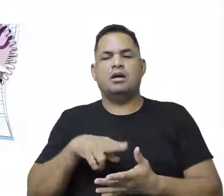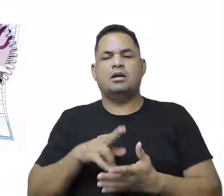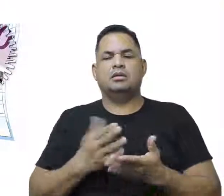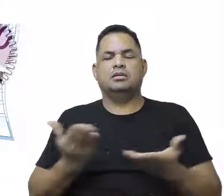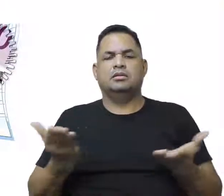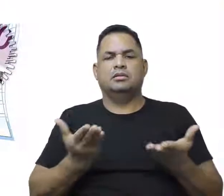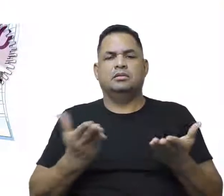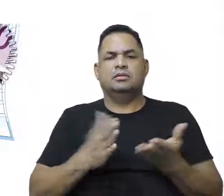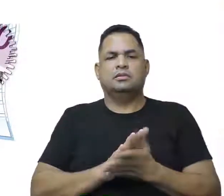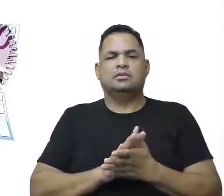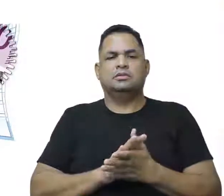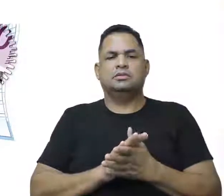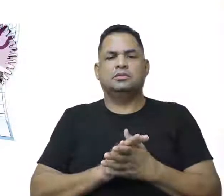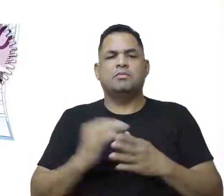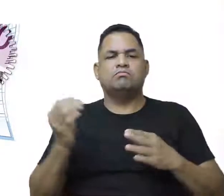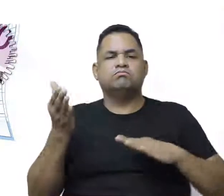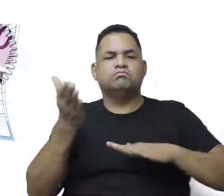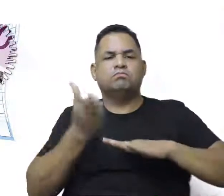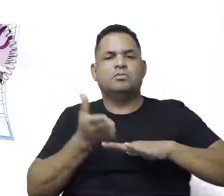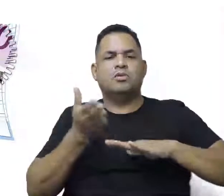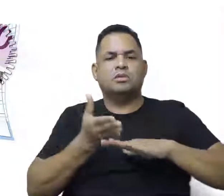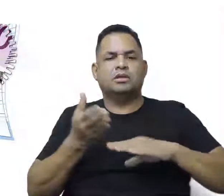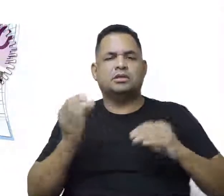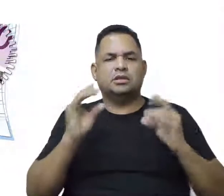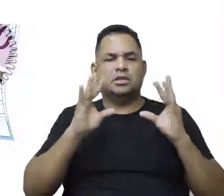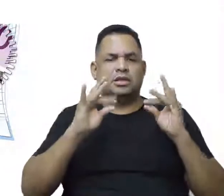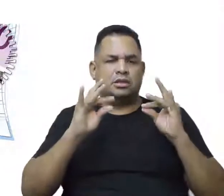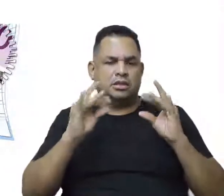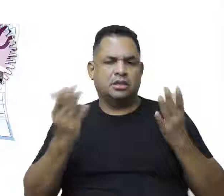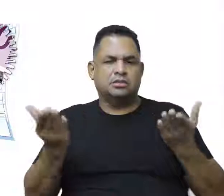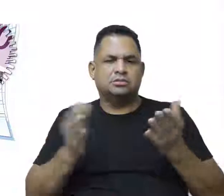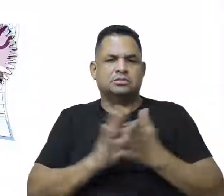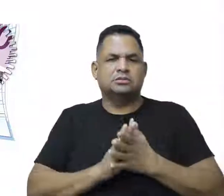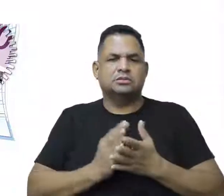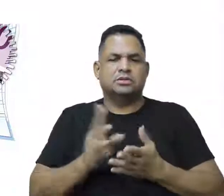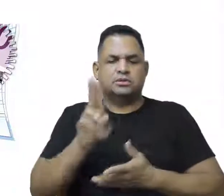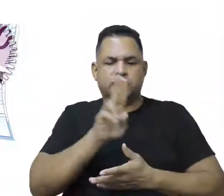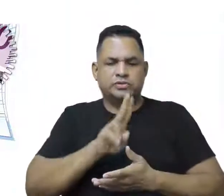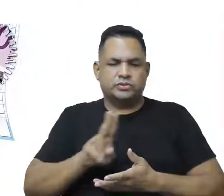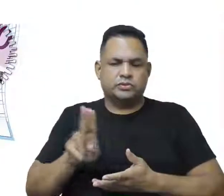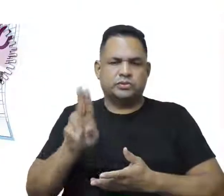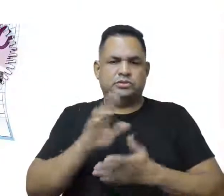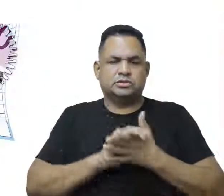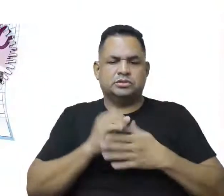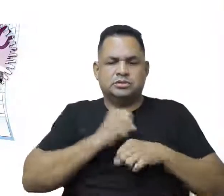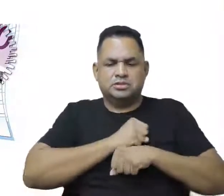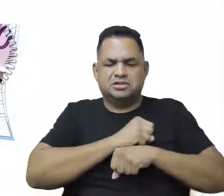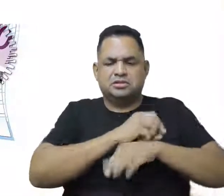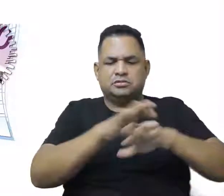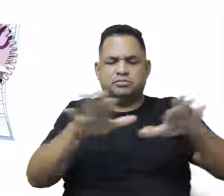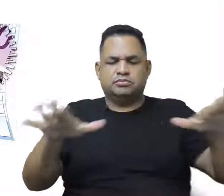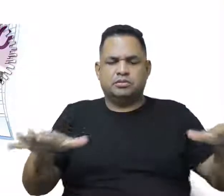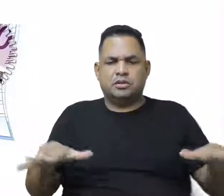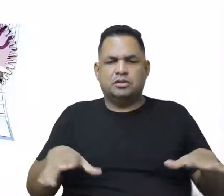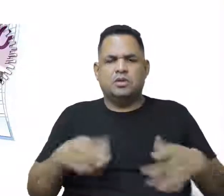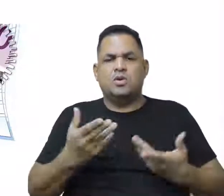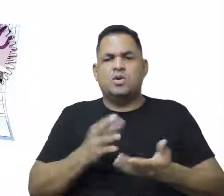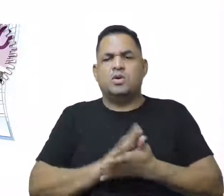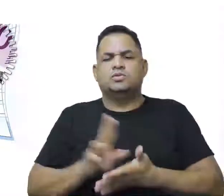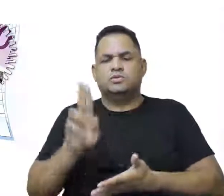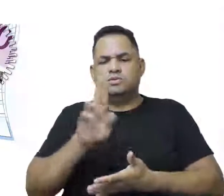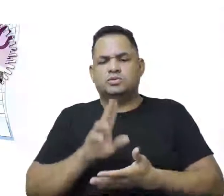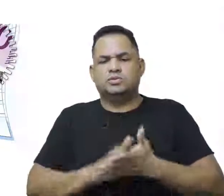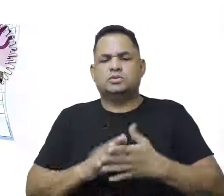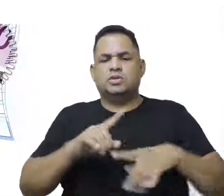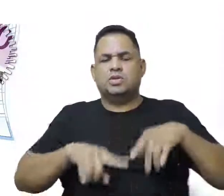né? É a modernidade líquida. Esse consumismo, ele se alastrou de tal jeito, de tal modo, que